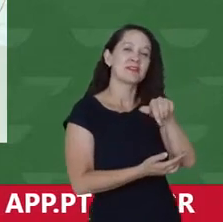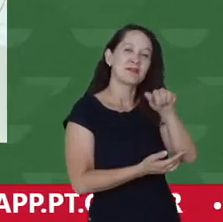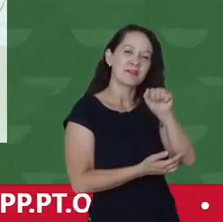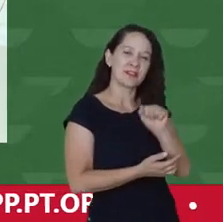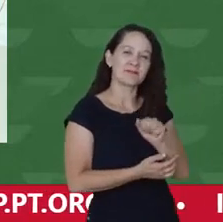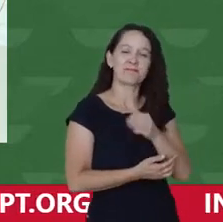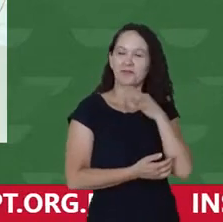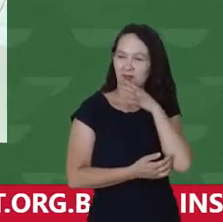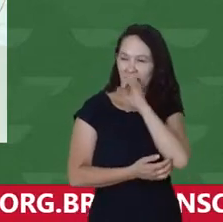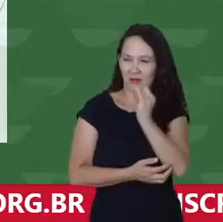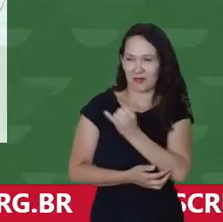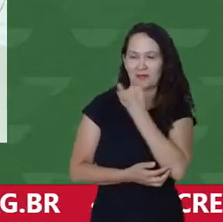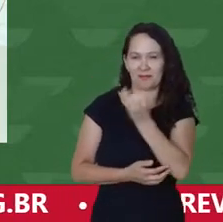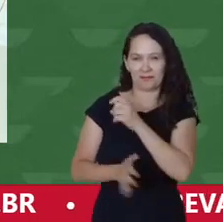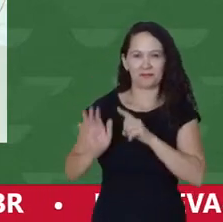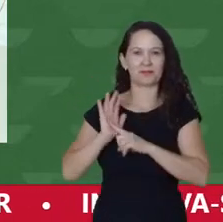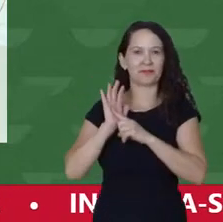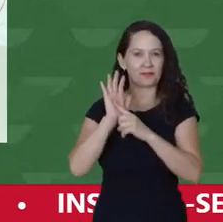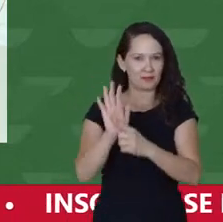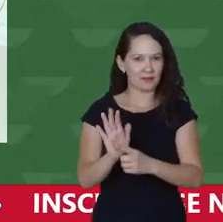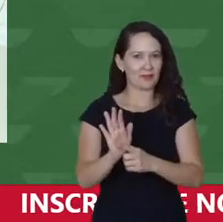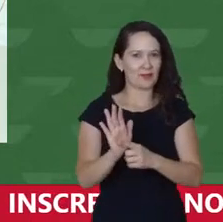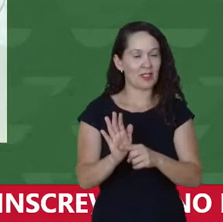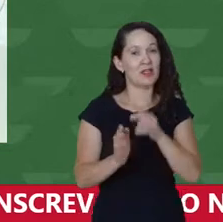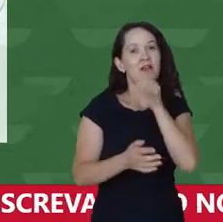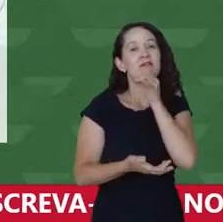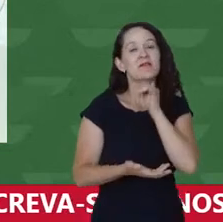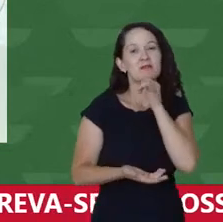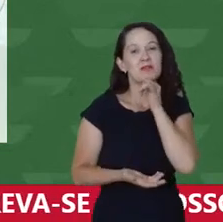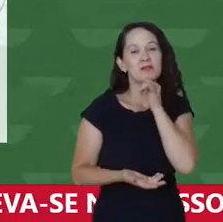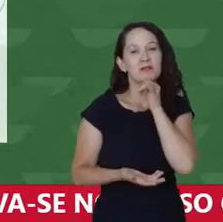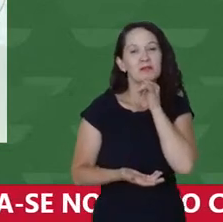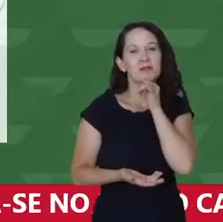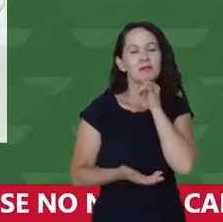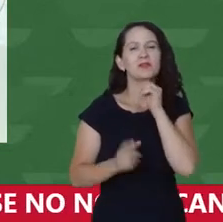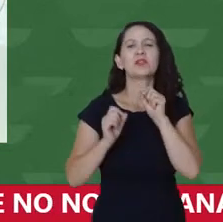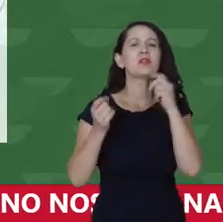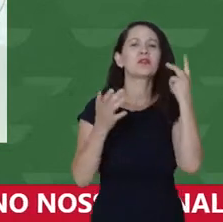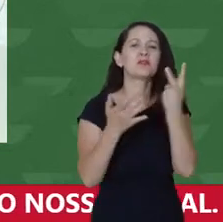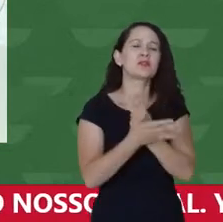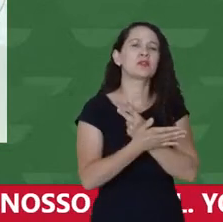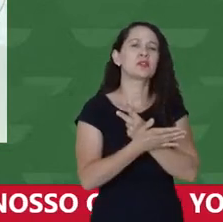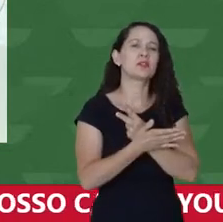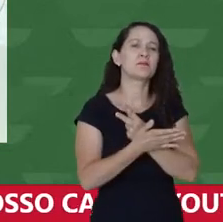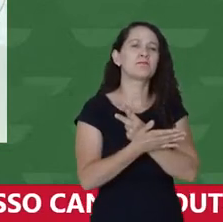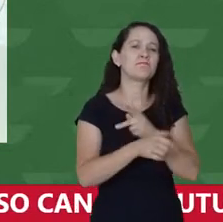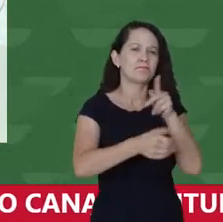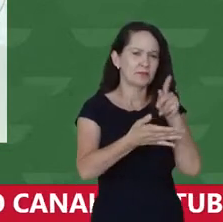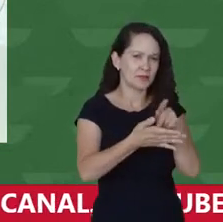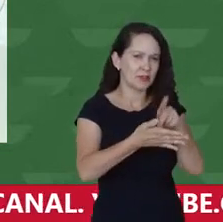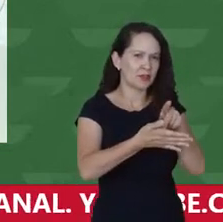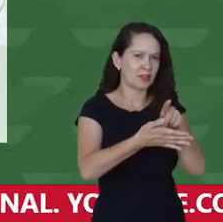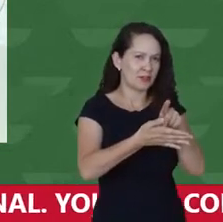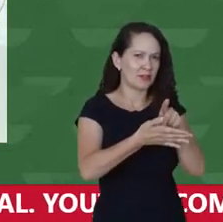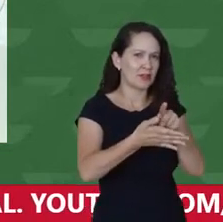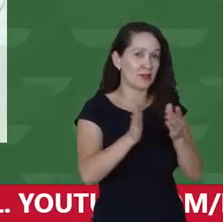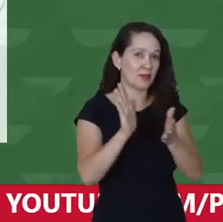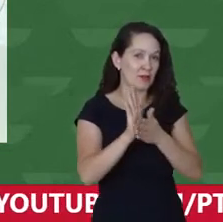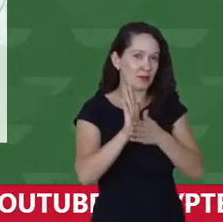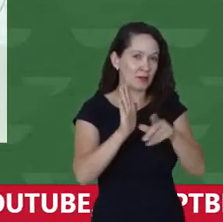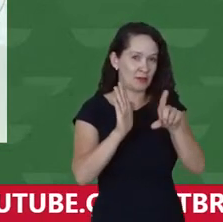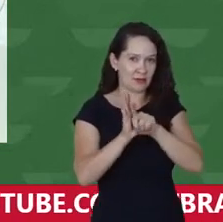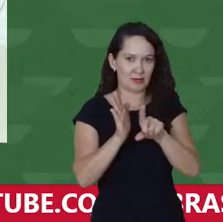que é importante o que se levanta, no sentido de que, por exemplo, o que, que vai acontecer na prática com essa emenda